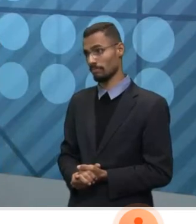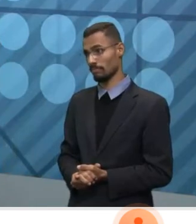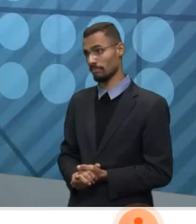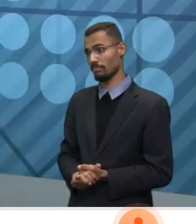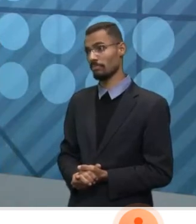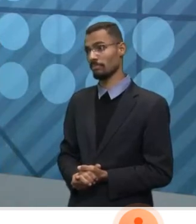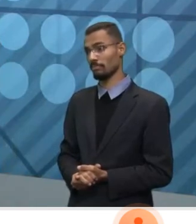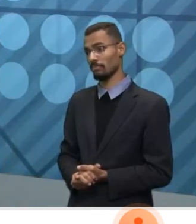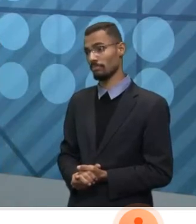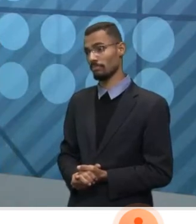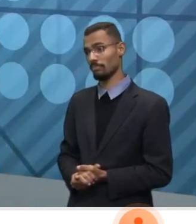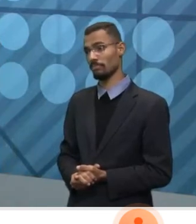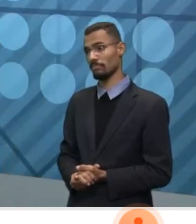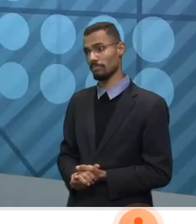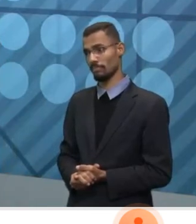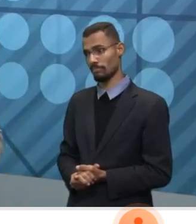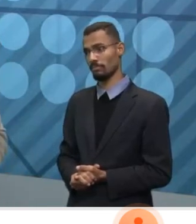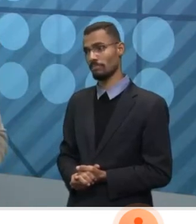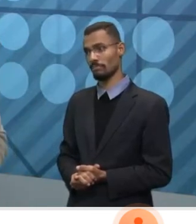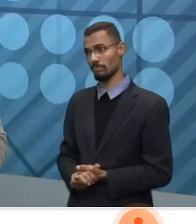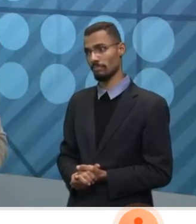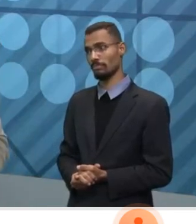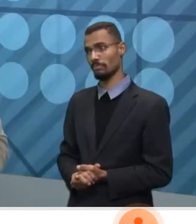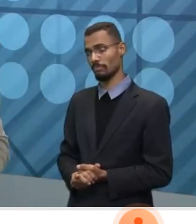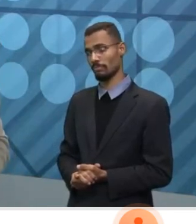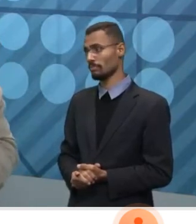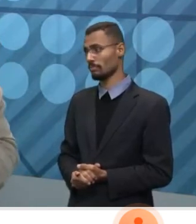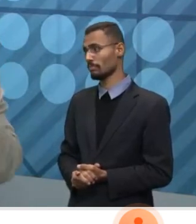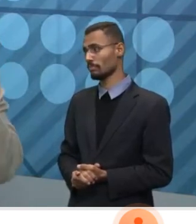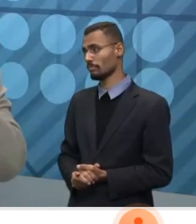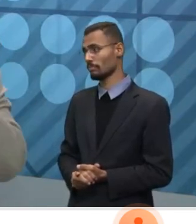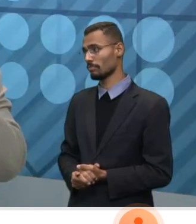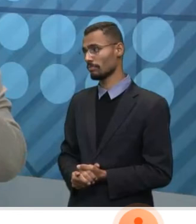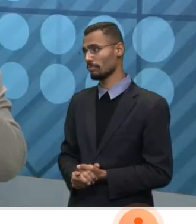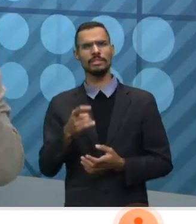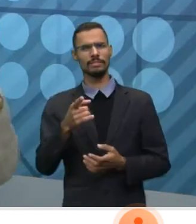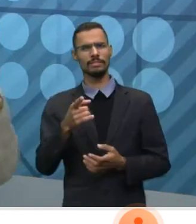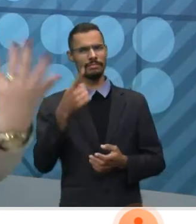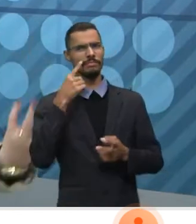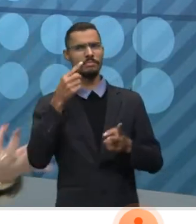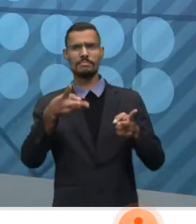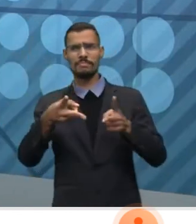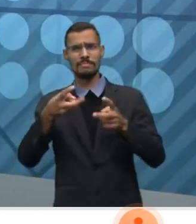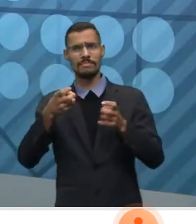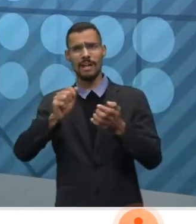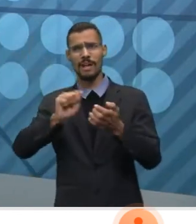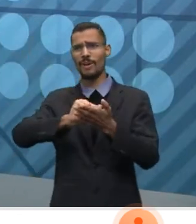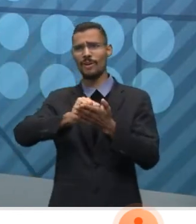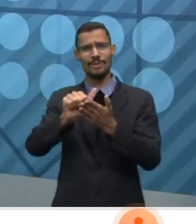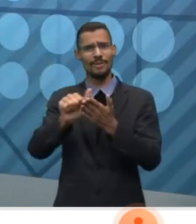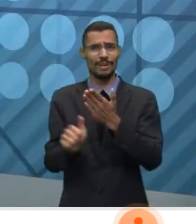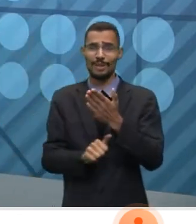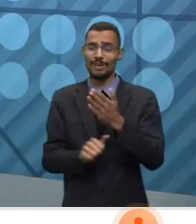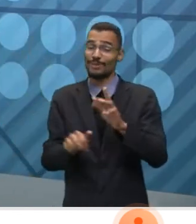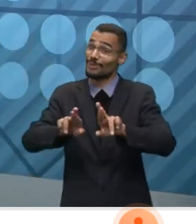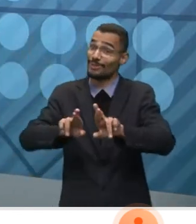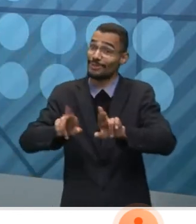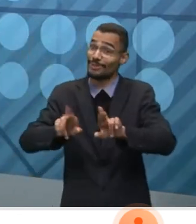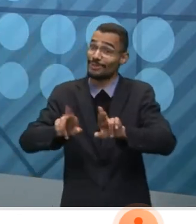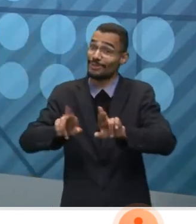alguma coisa e trazer algo. Então, perceba que as configurações de mãos, elas serão diferentes